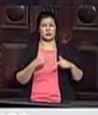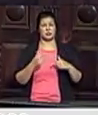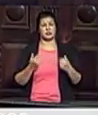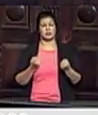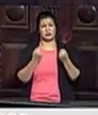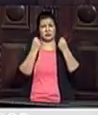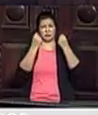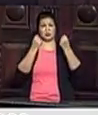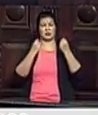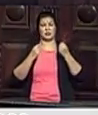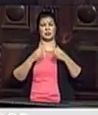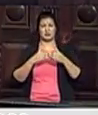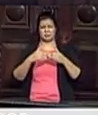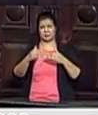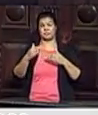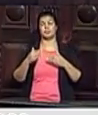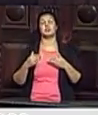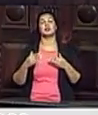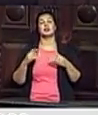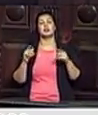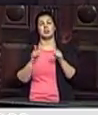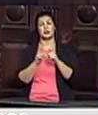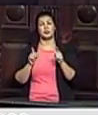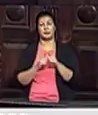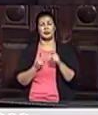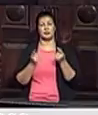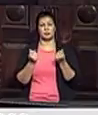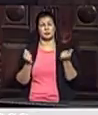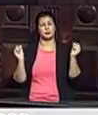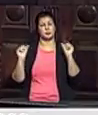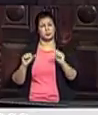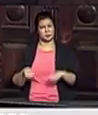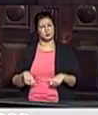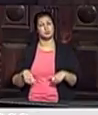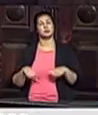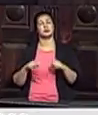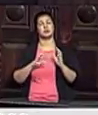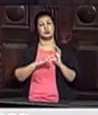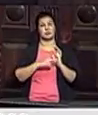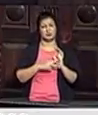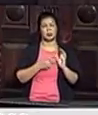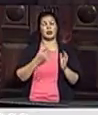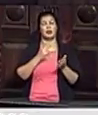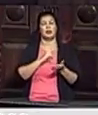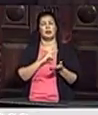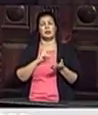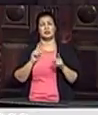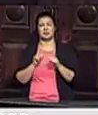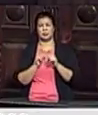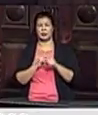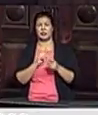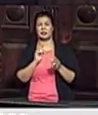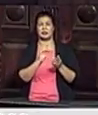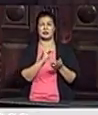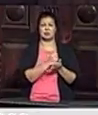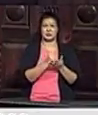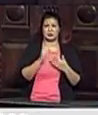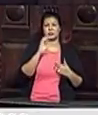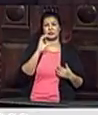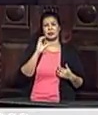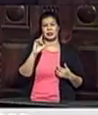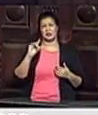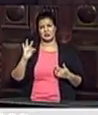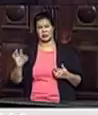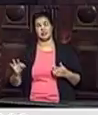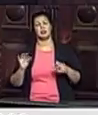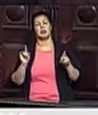a lógica do capital, em que se tenta enfraquecer as representações sindicais, rasga-se a CLT e pretende-se deixar o